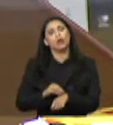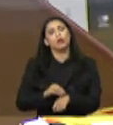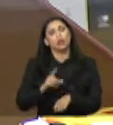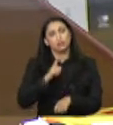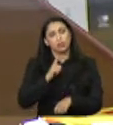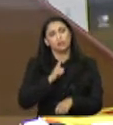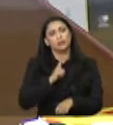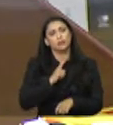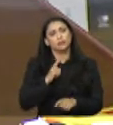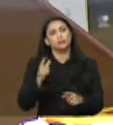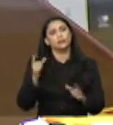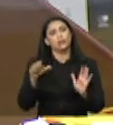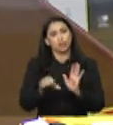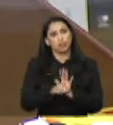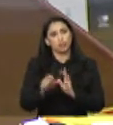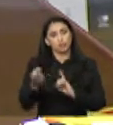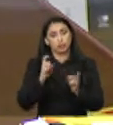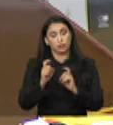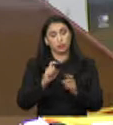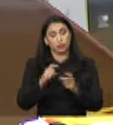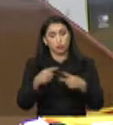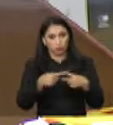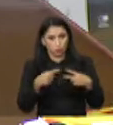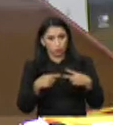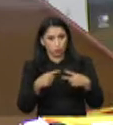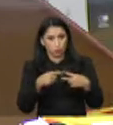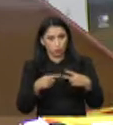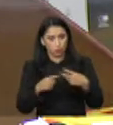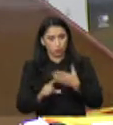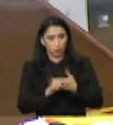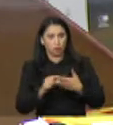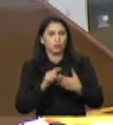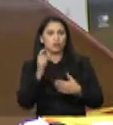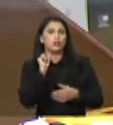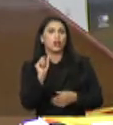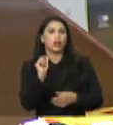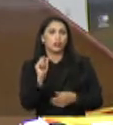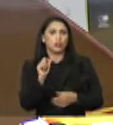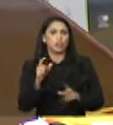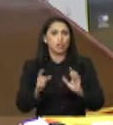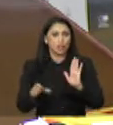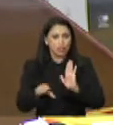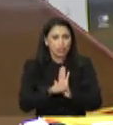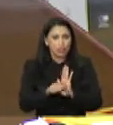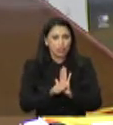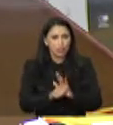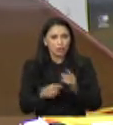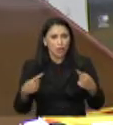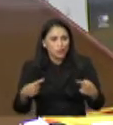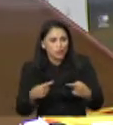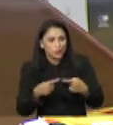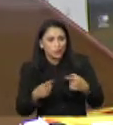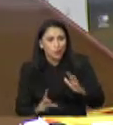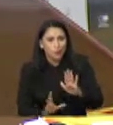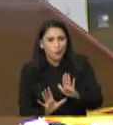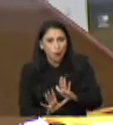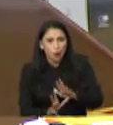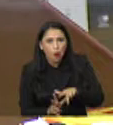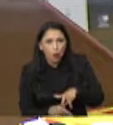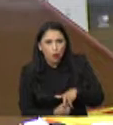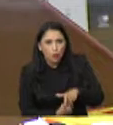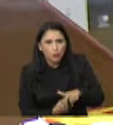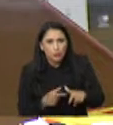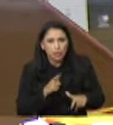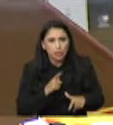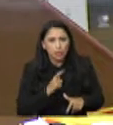administrativa dizem os autores ontologicamente improbidade administrativa está associada à ideia de corrupção ou a prática de Atos ilícitos